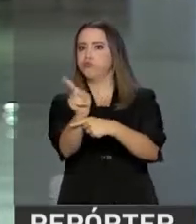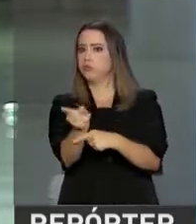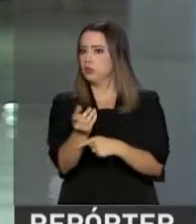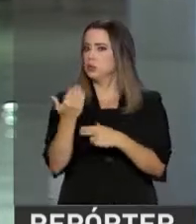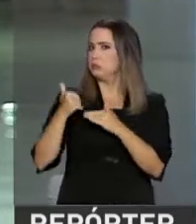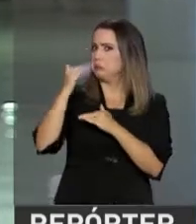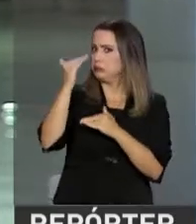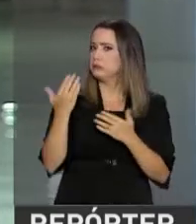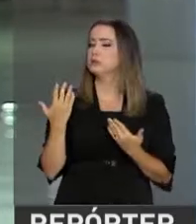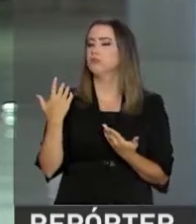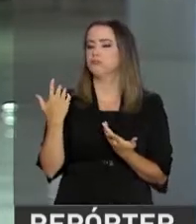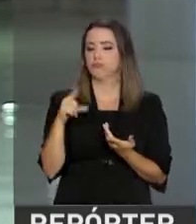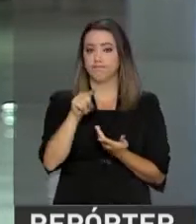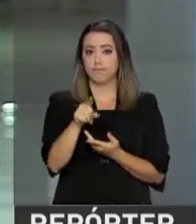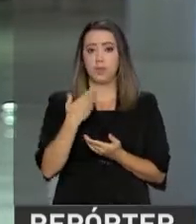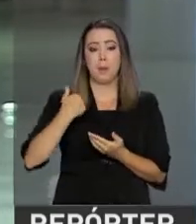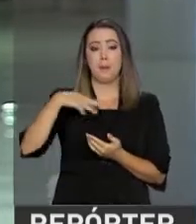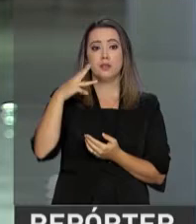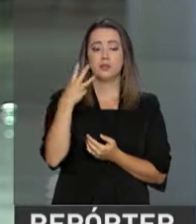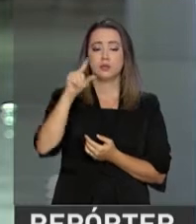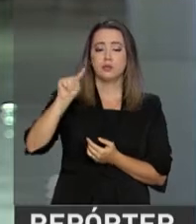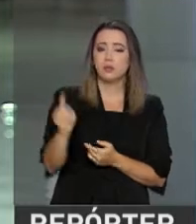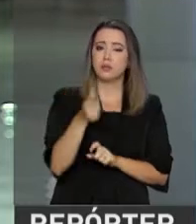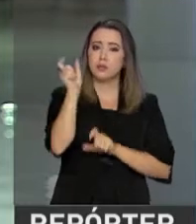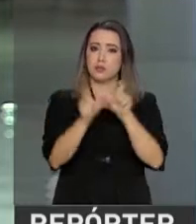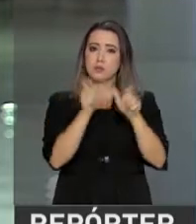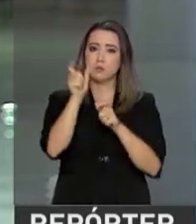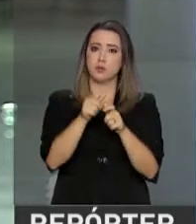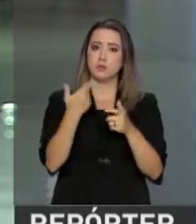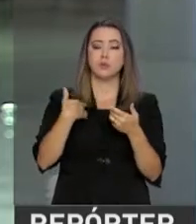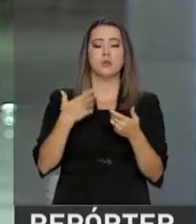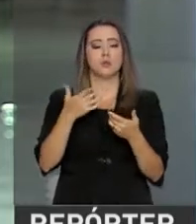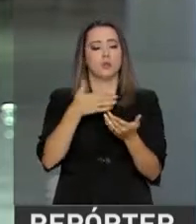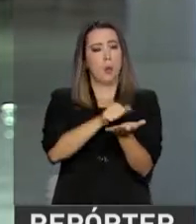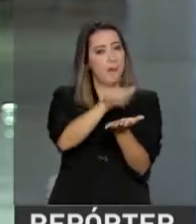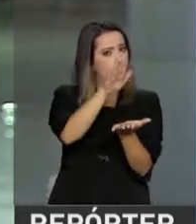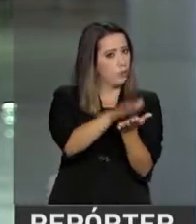3 mil motoristas foram autuados por realizarem ultrapassagens irregulares